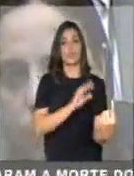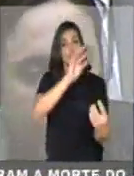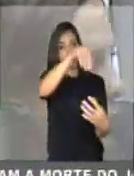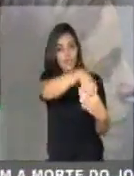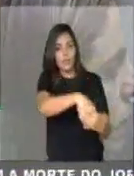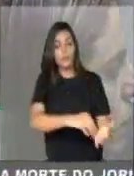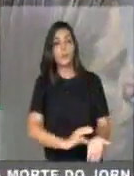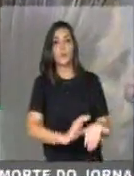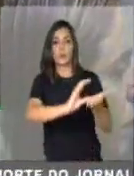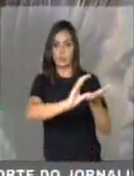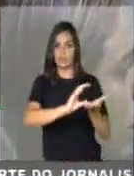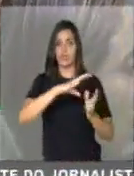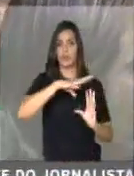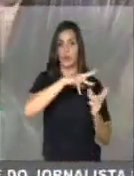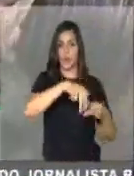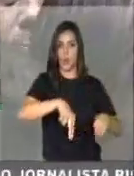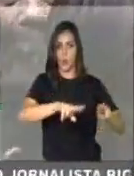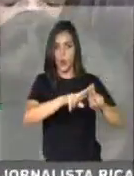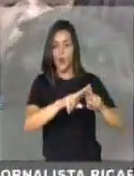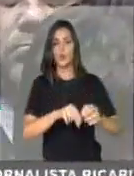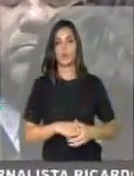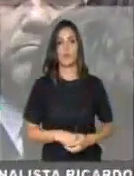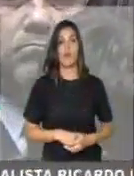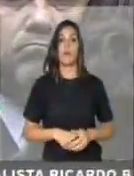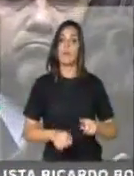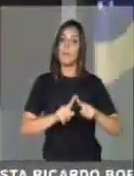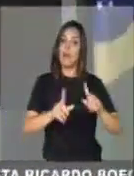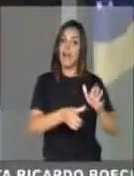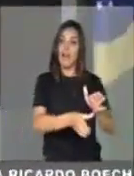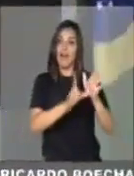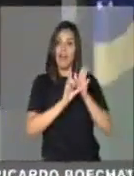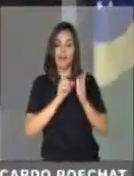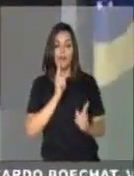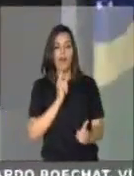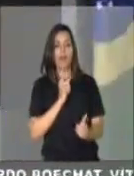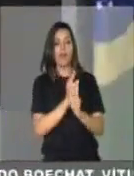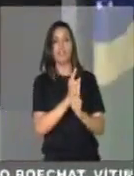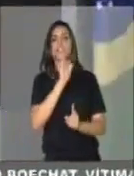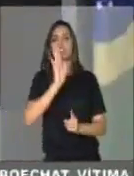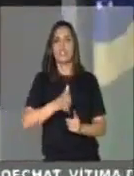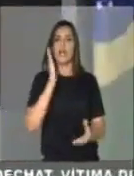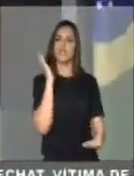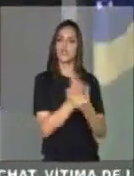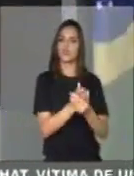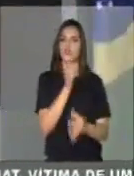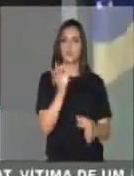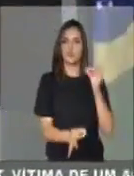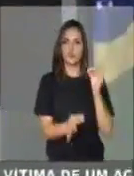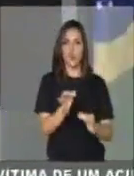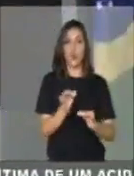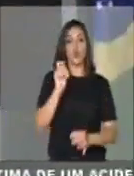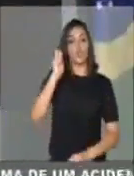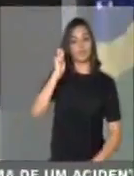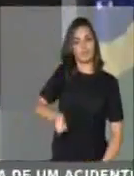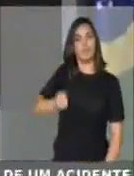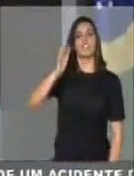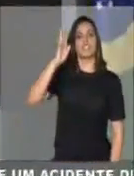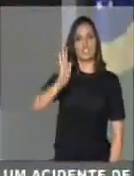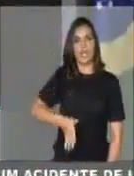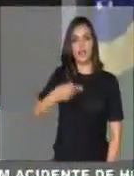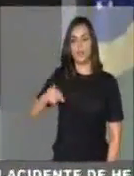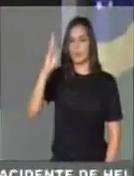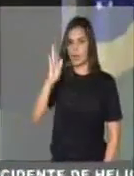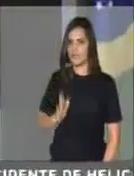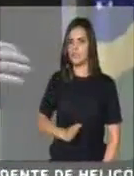de Segurança das Nações Unidas, ao identificar em sentenças transitadas em julgadas no Brasil